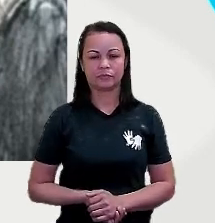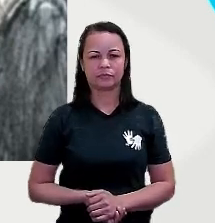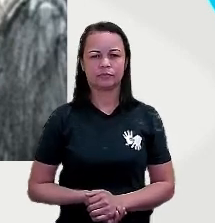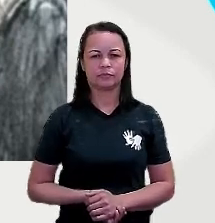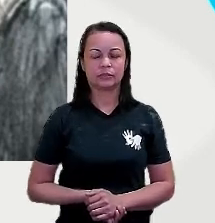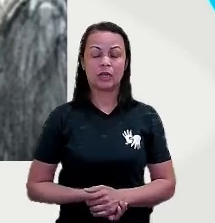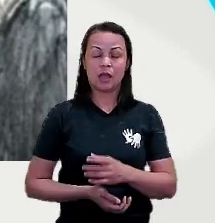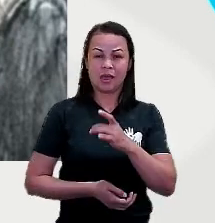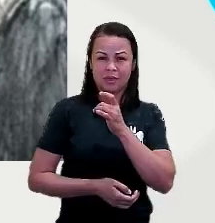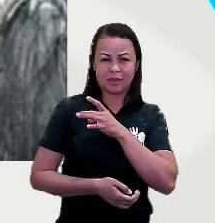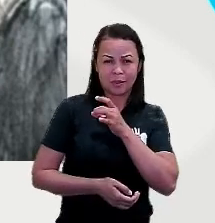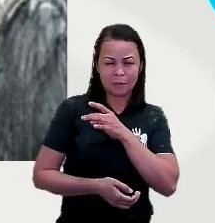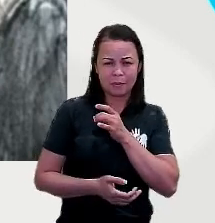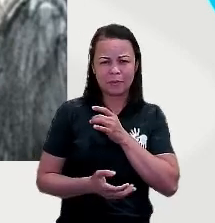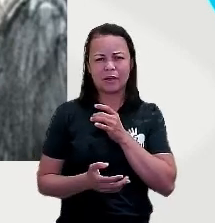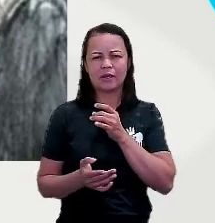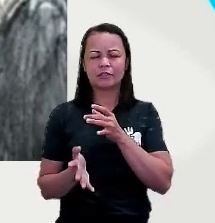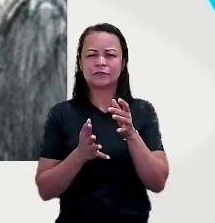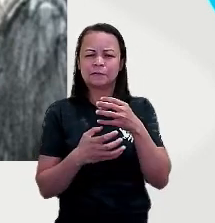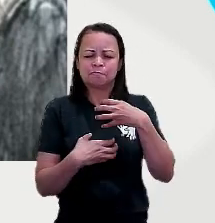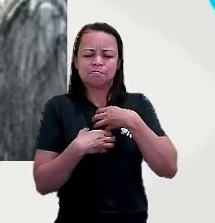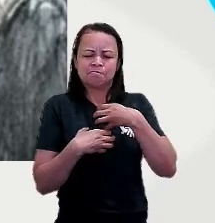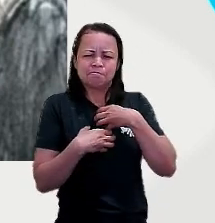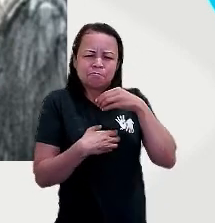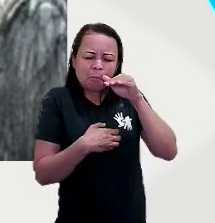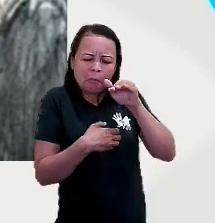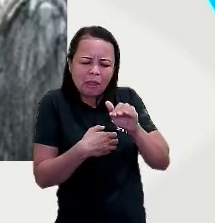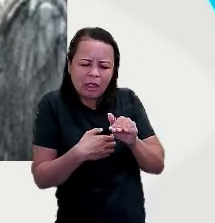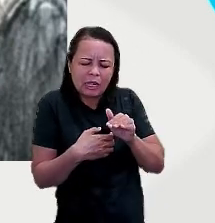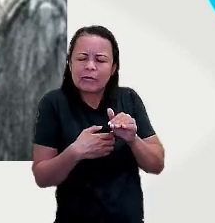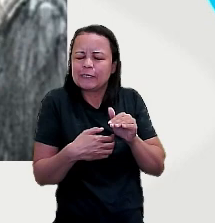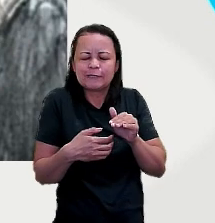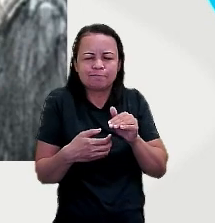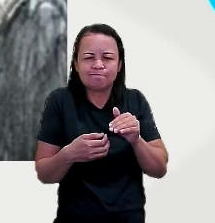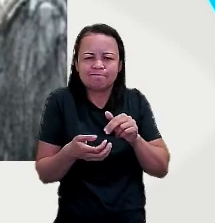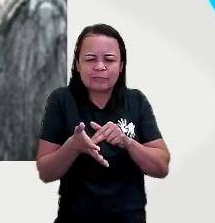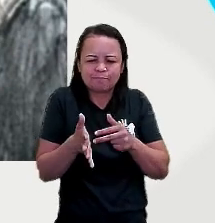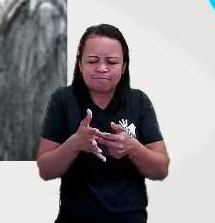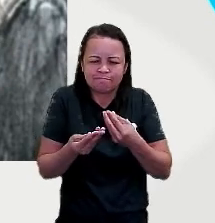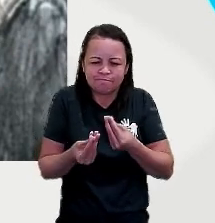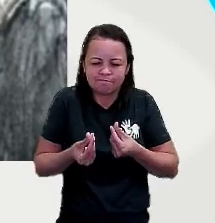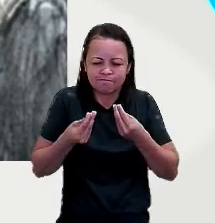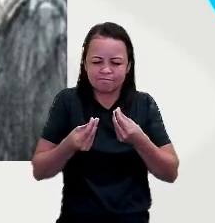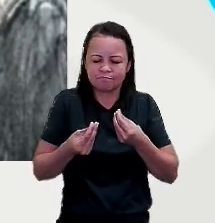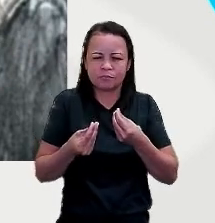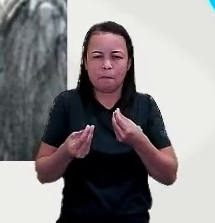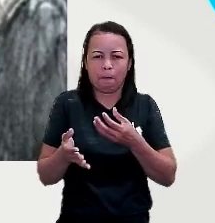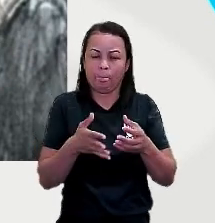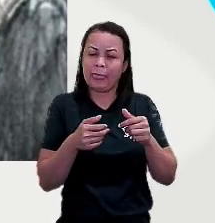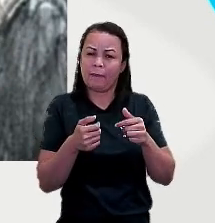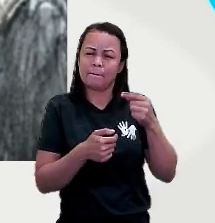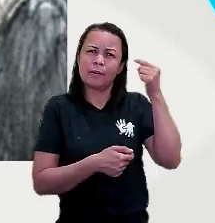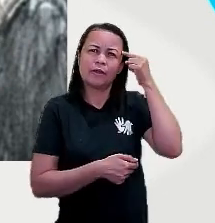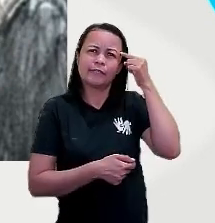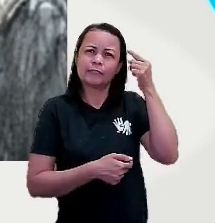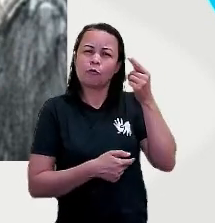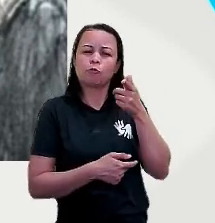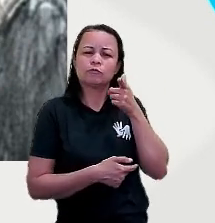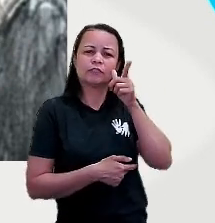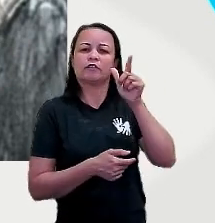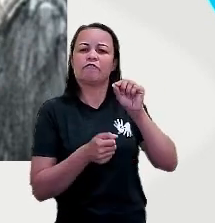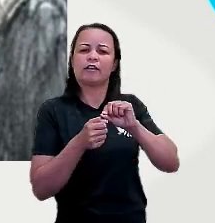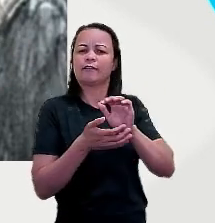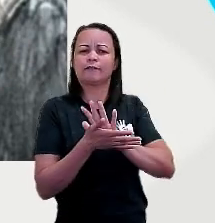Quando tem medo, você se sente pequeno e insignificante e pensa que não conseguirá fazer o que te